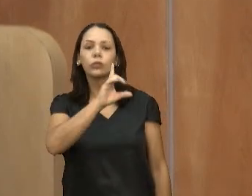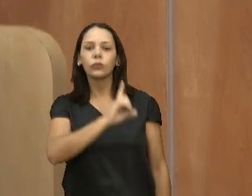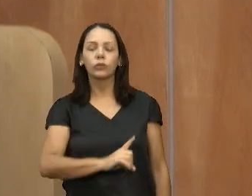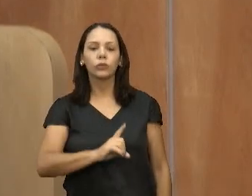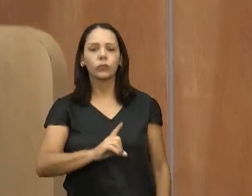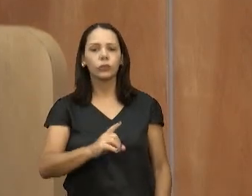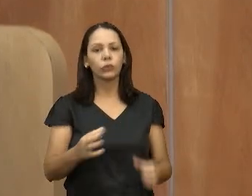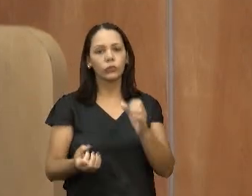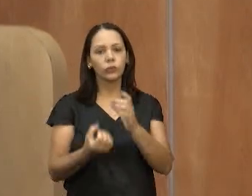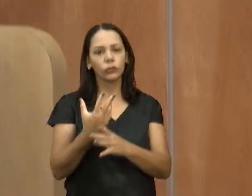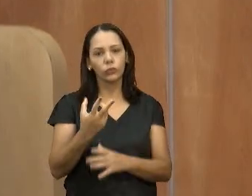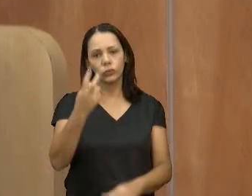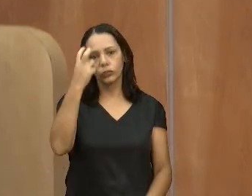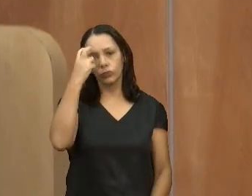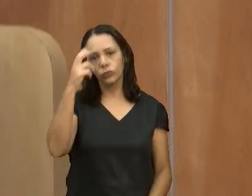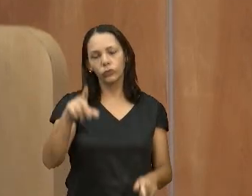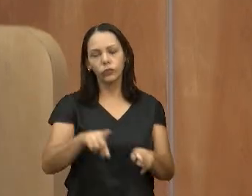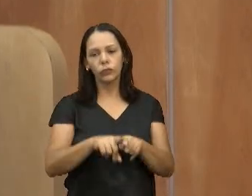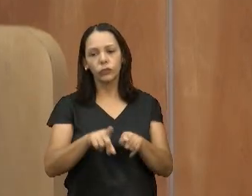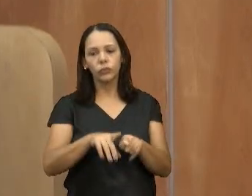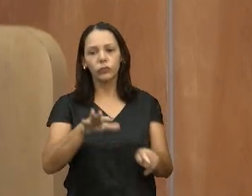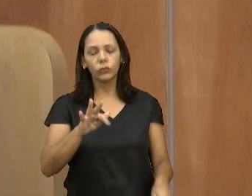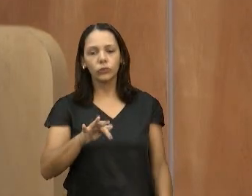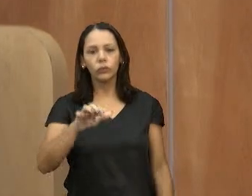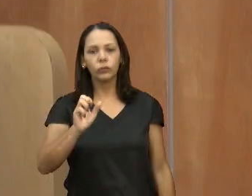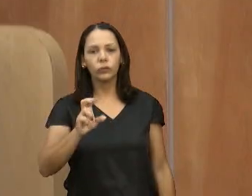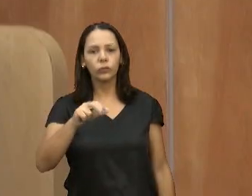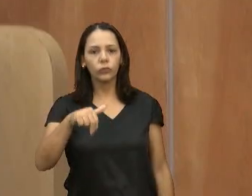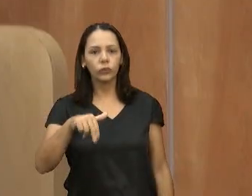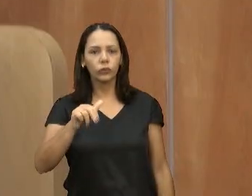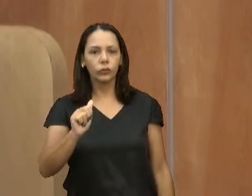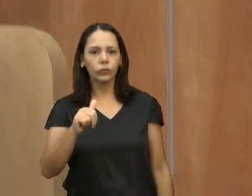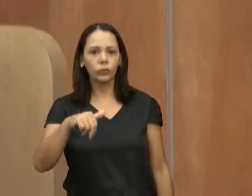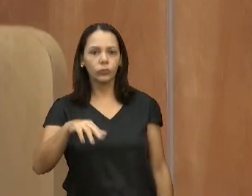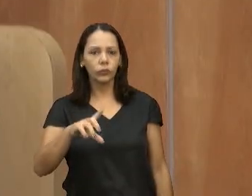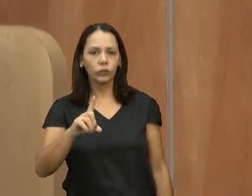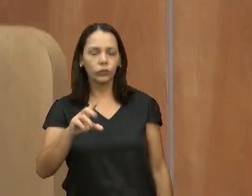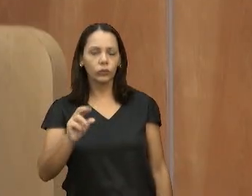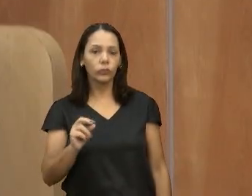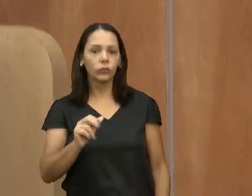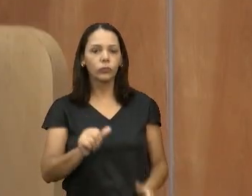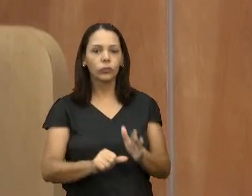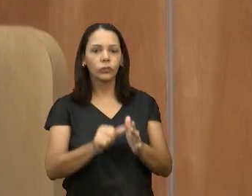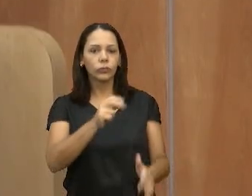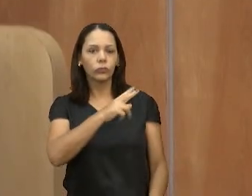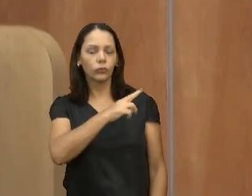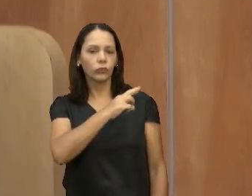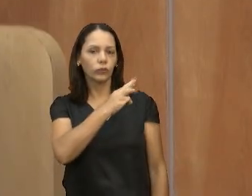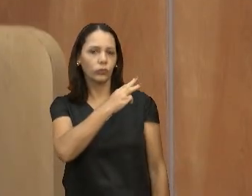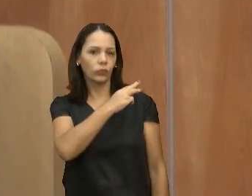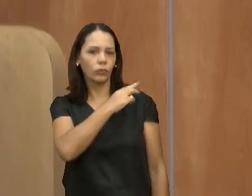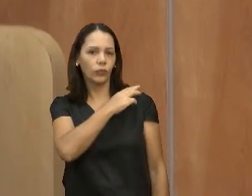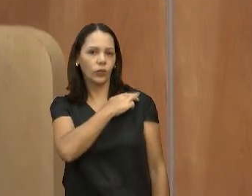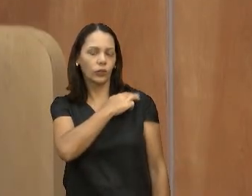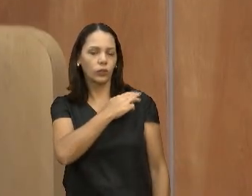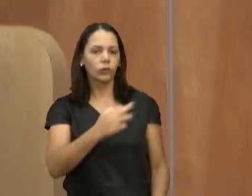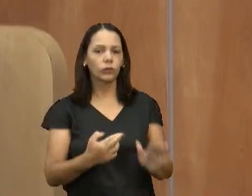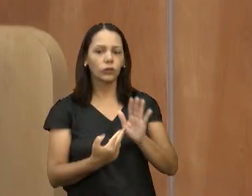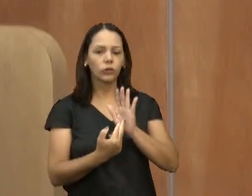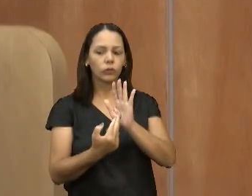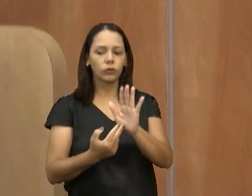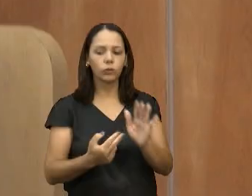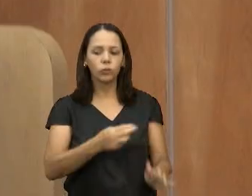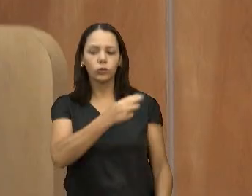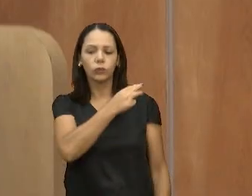a presença também do senhor Fernando Diniz, primeiro-tenente PM Diniz, que está representando aqui o tenente-coronel Fabiano Gomes